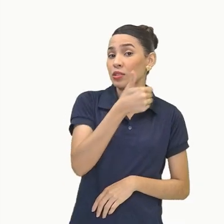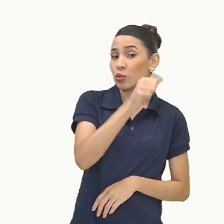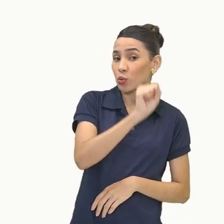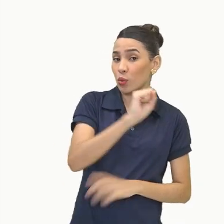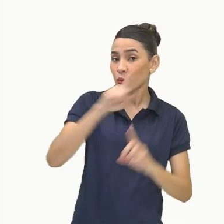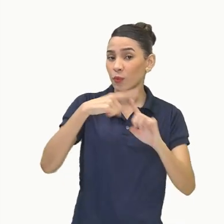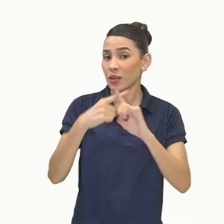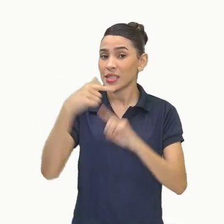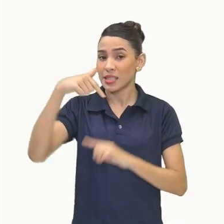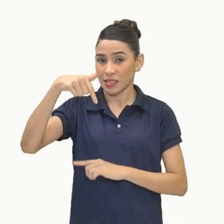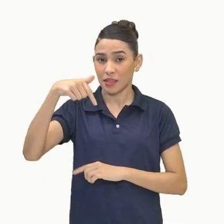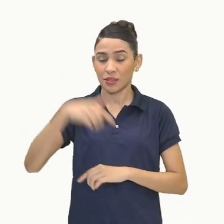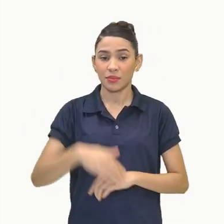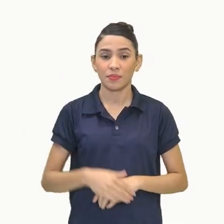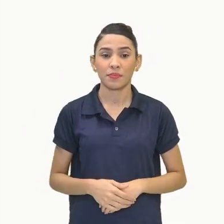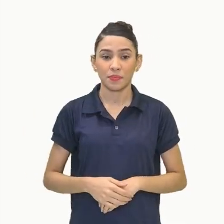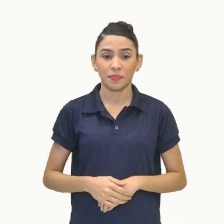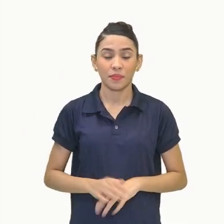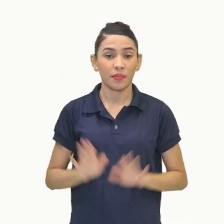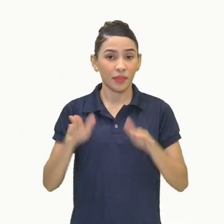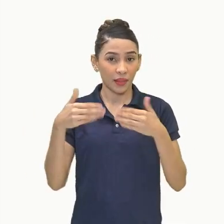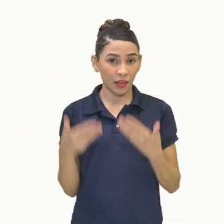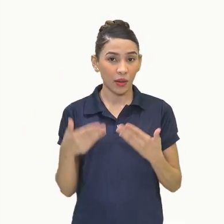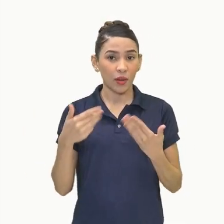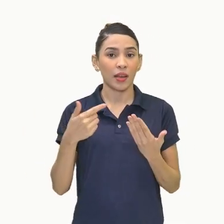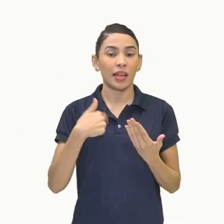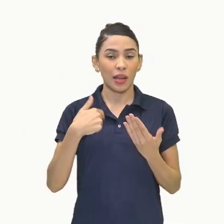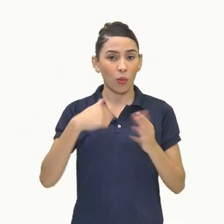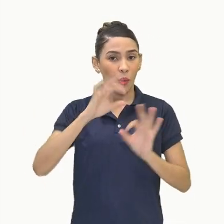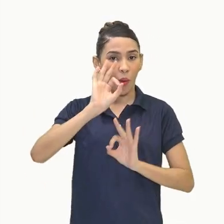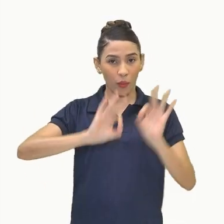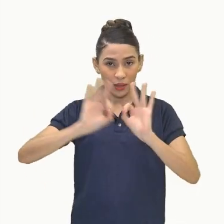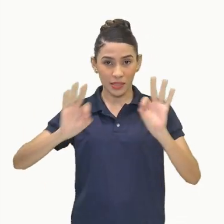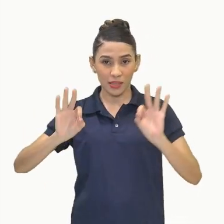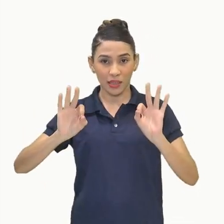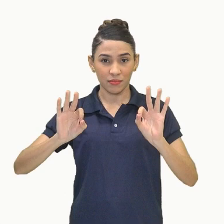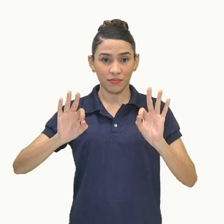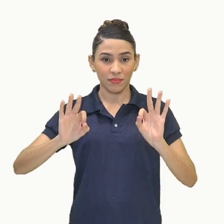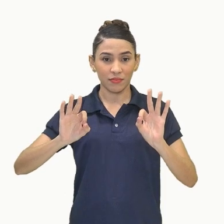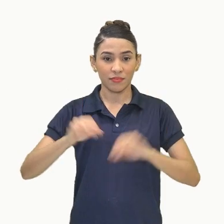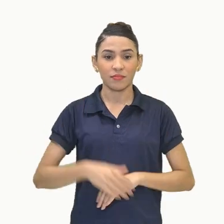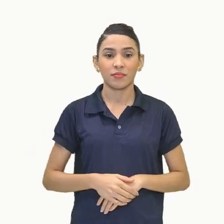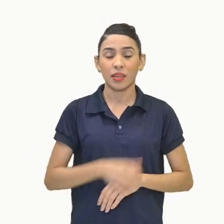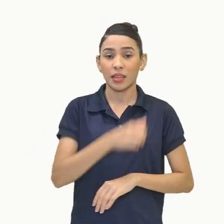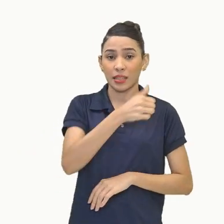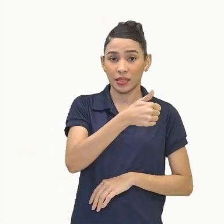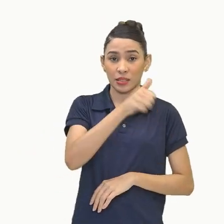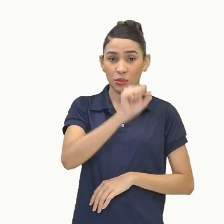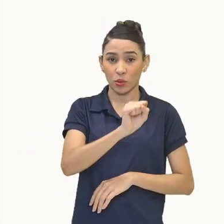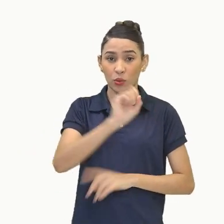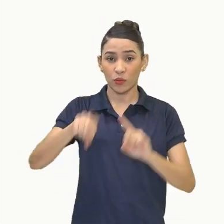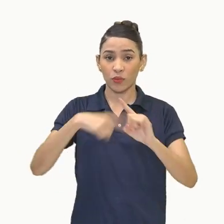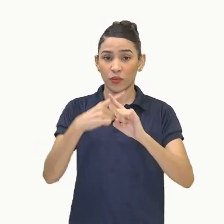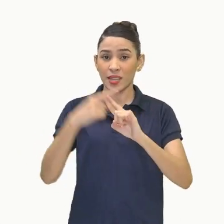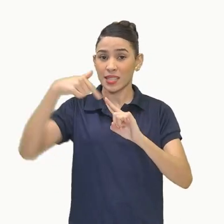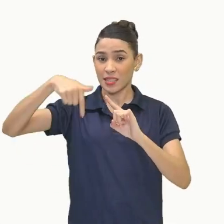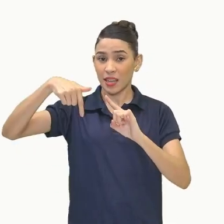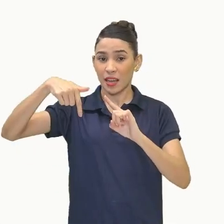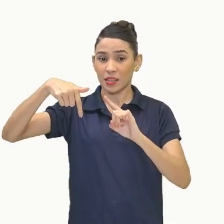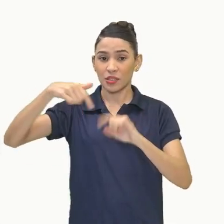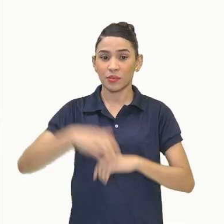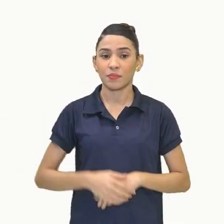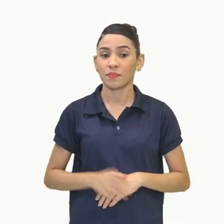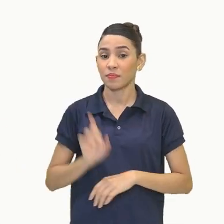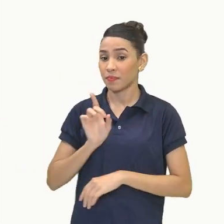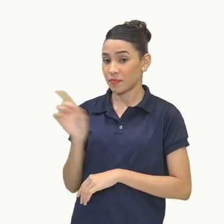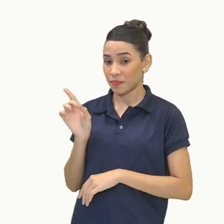7. Então, vou escrever 18 vezes 7, e aí esse número aqui,